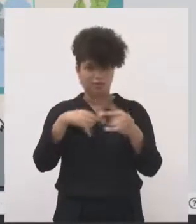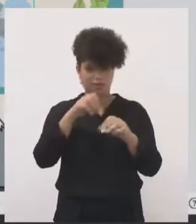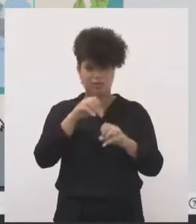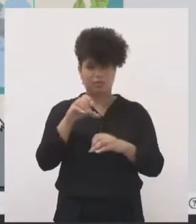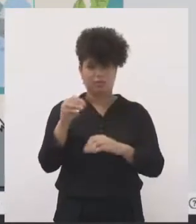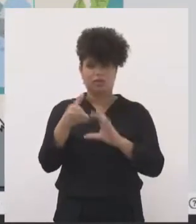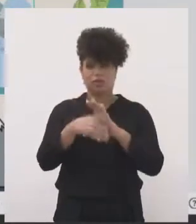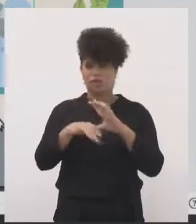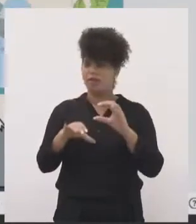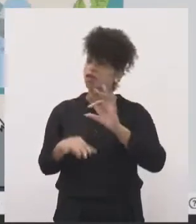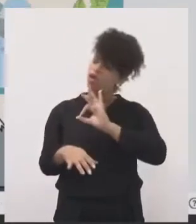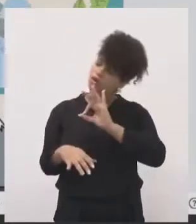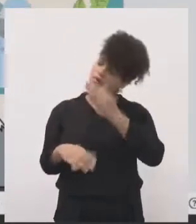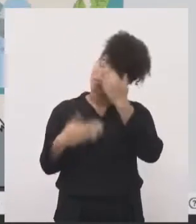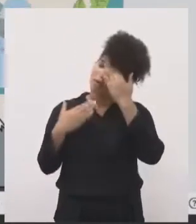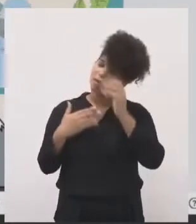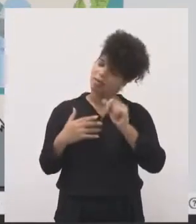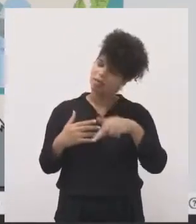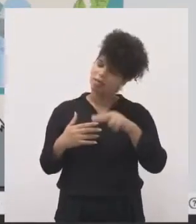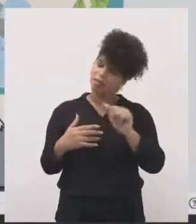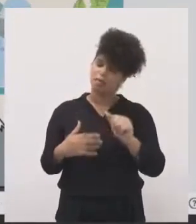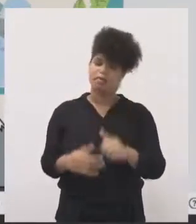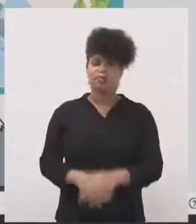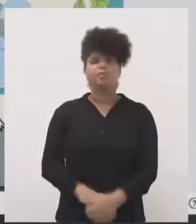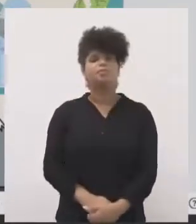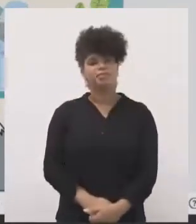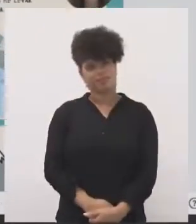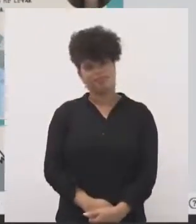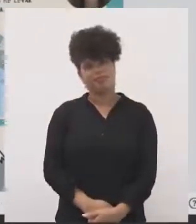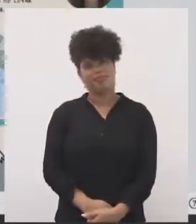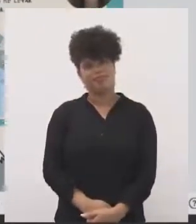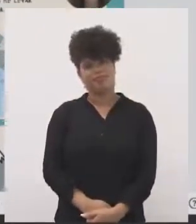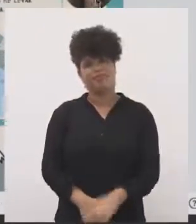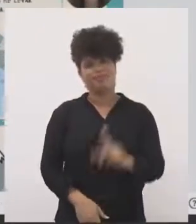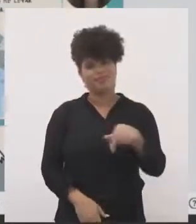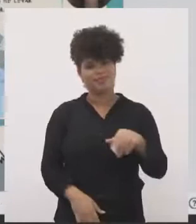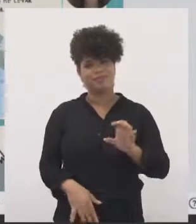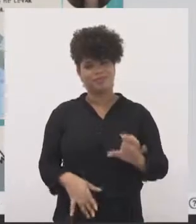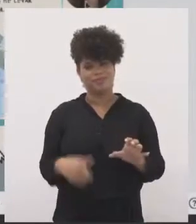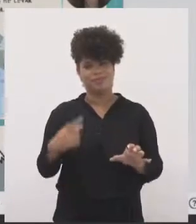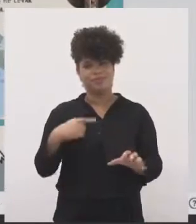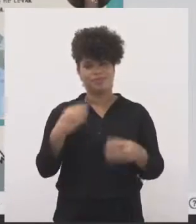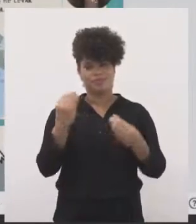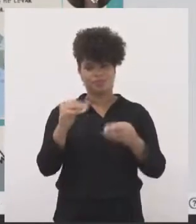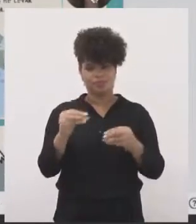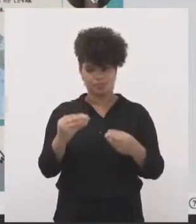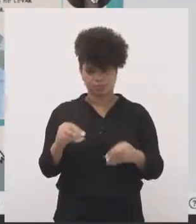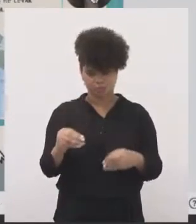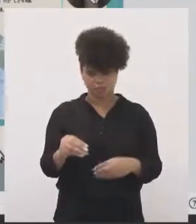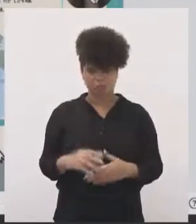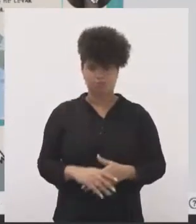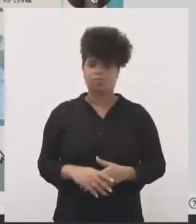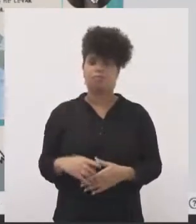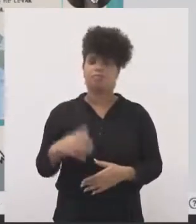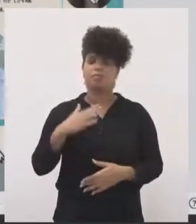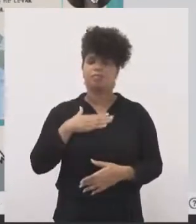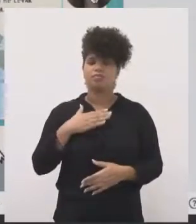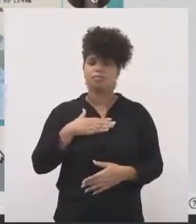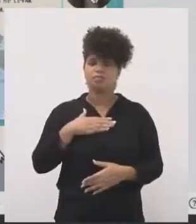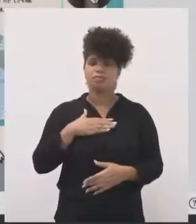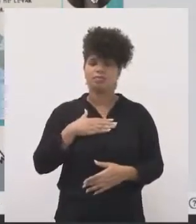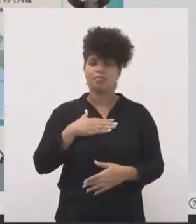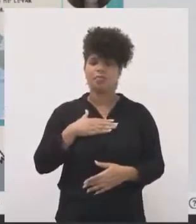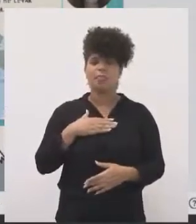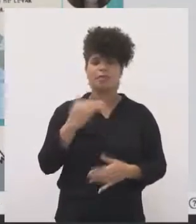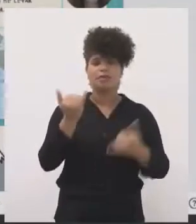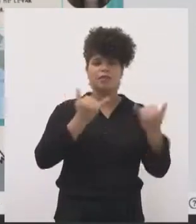Ai, que ótimo, obrigada, Ana. Então, foi dessa forma que eu inseri aqui as minhas carinhas, por